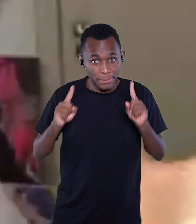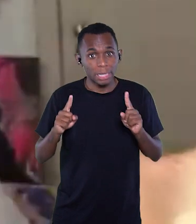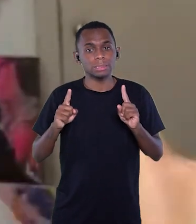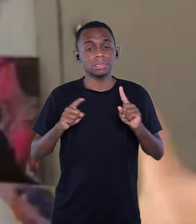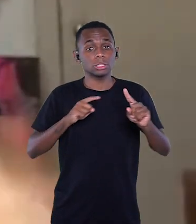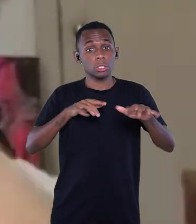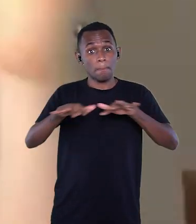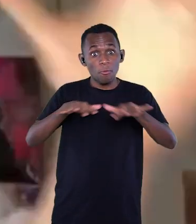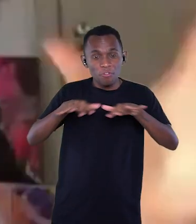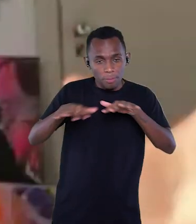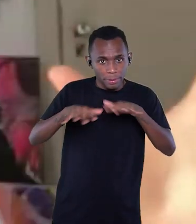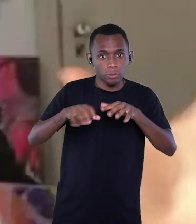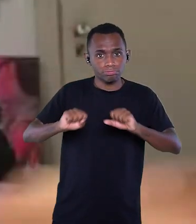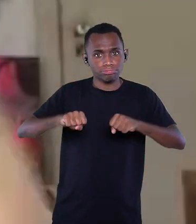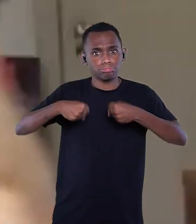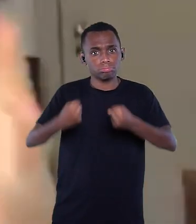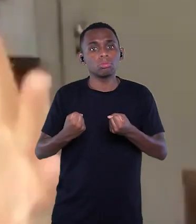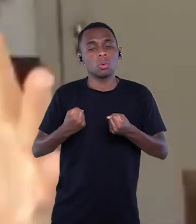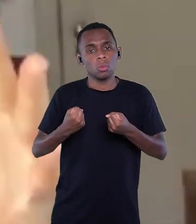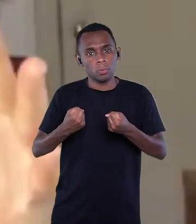nesse movimento todo, assim,